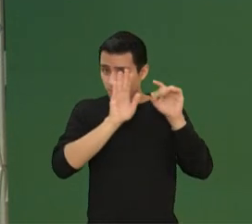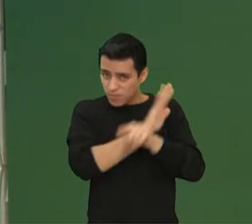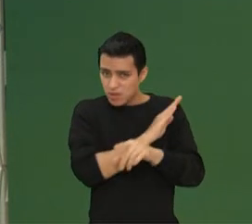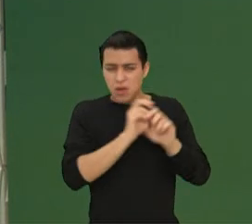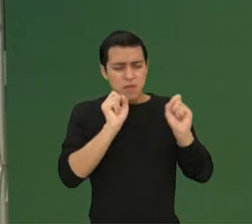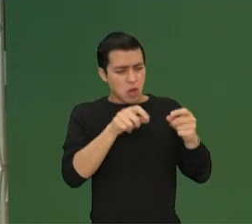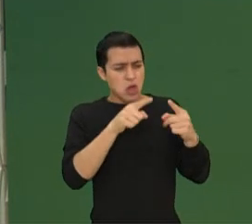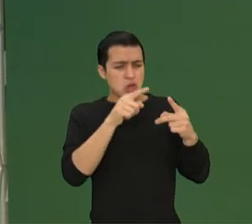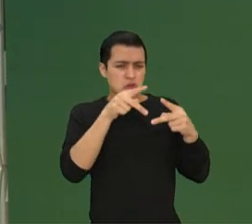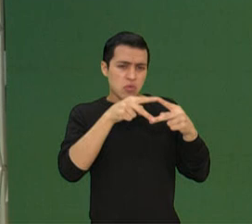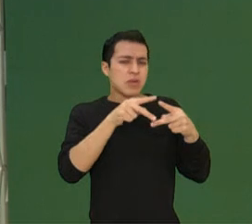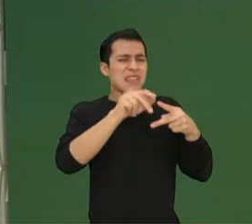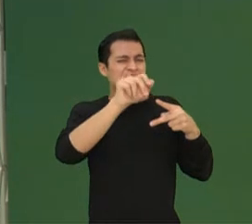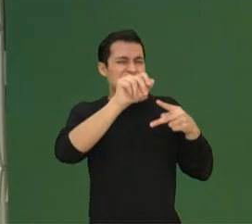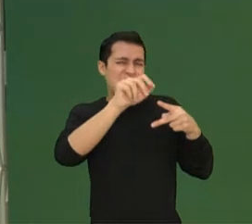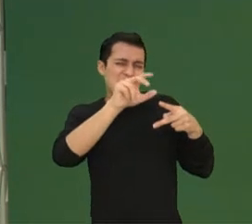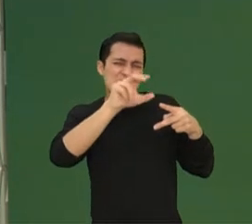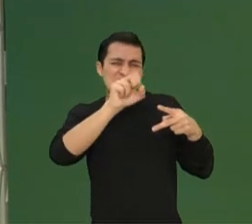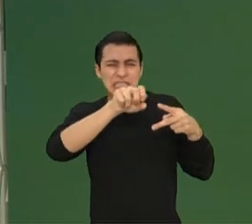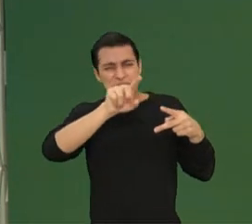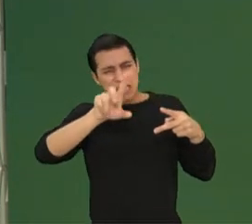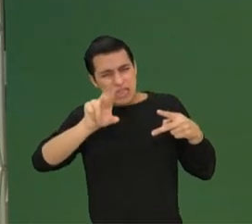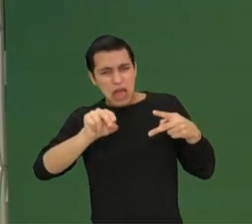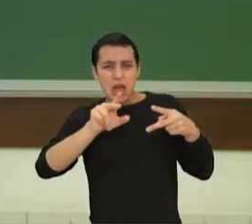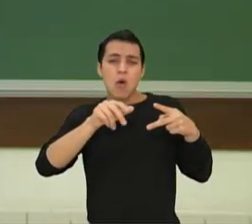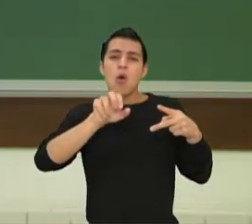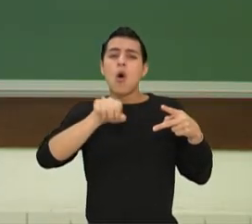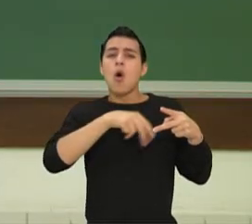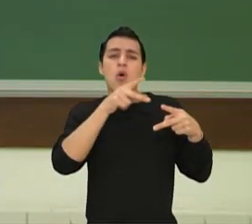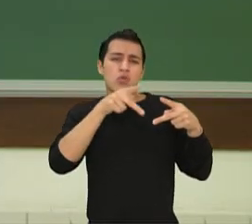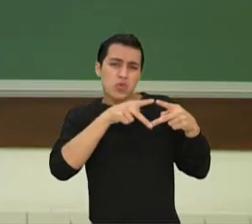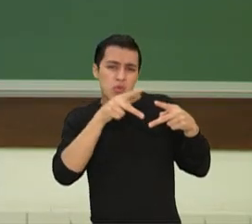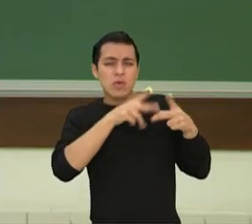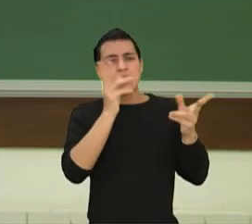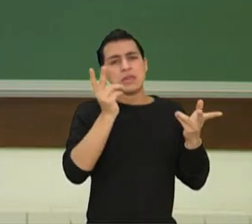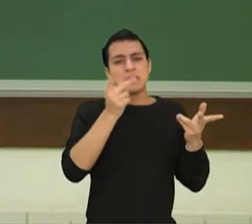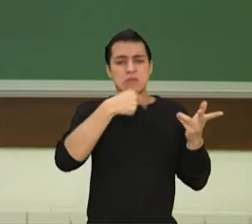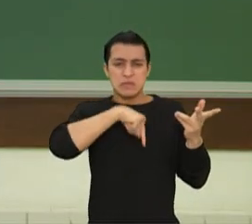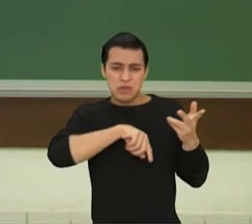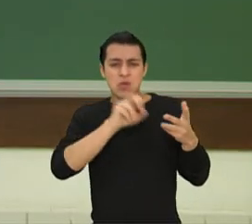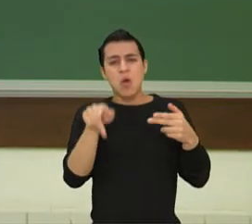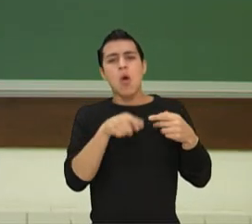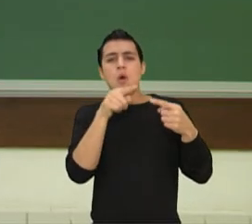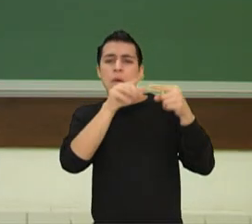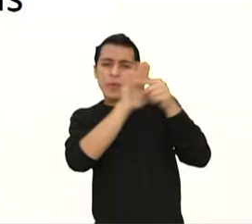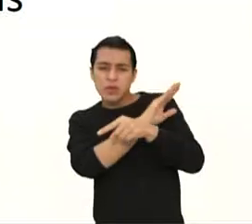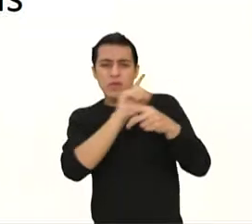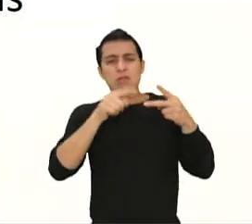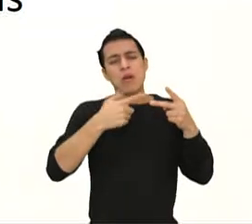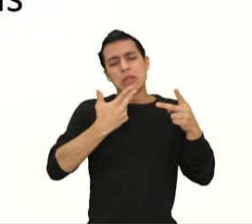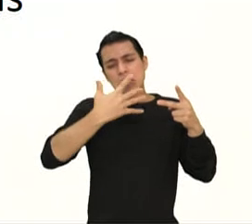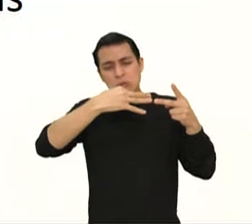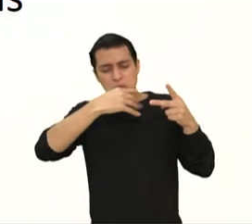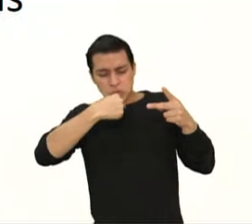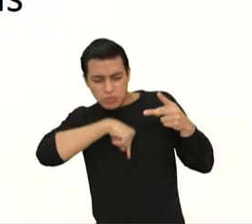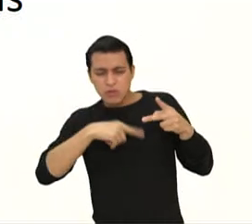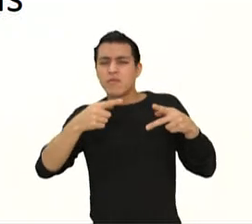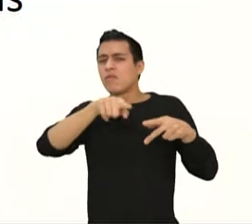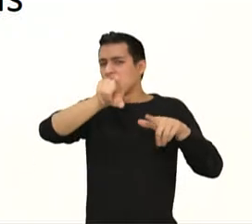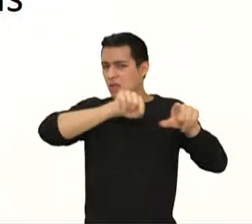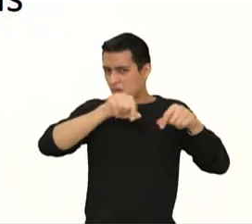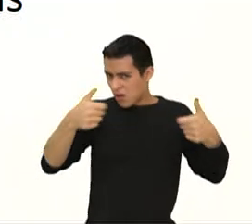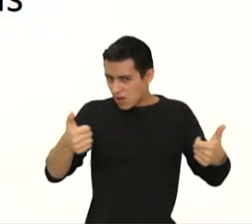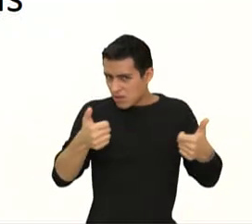ser duas objetivas, duas subjetivas ou uma objetiva e uma subjetiva. Você que define.